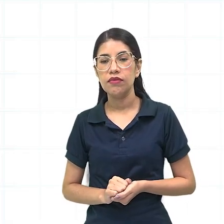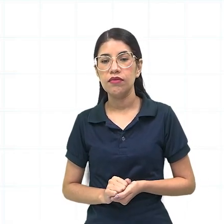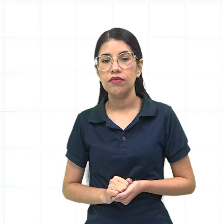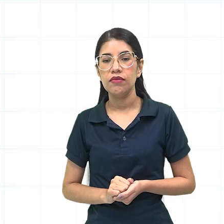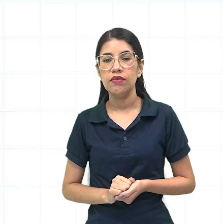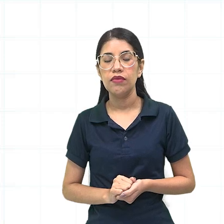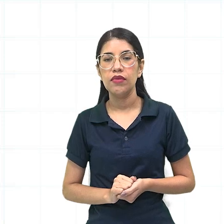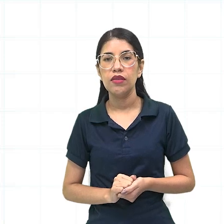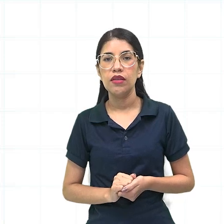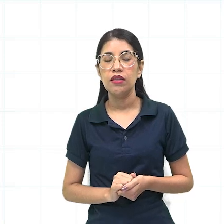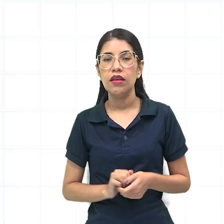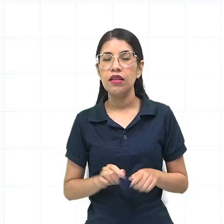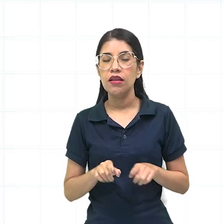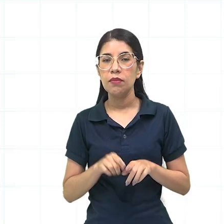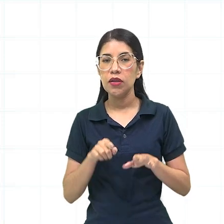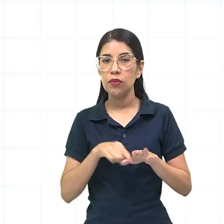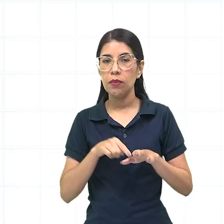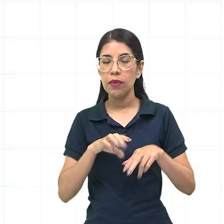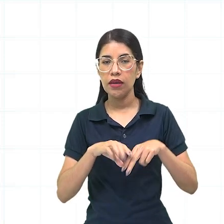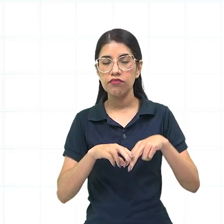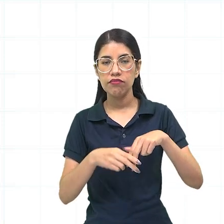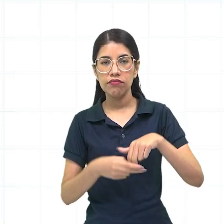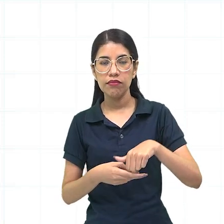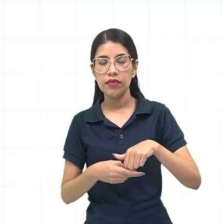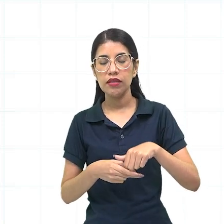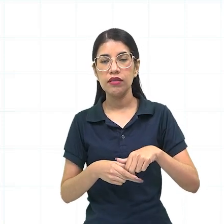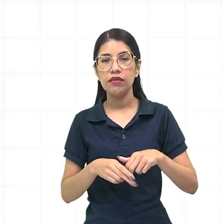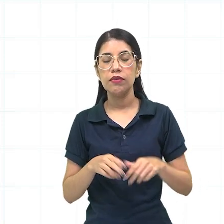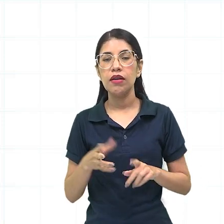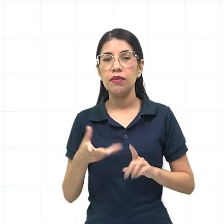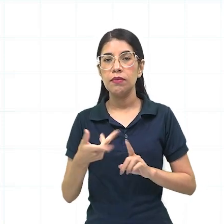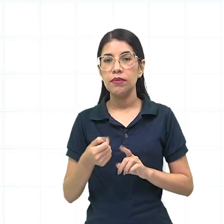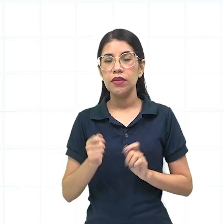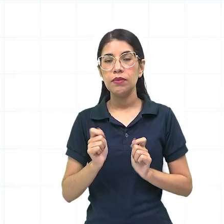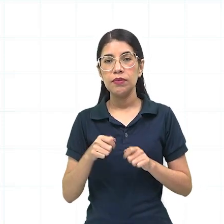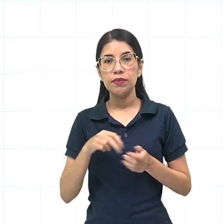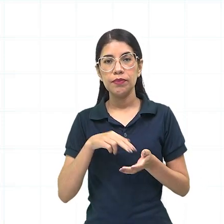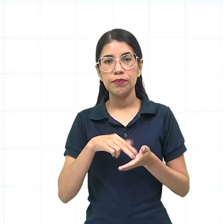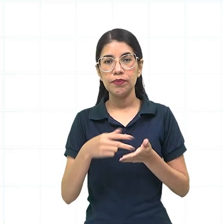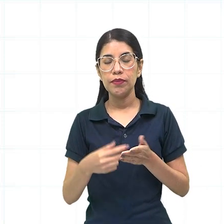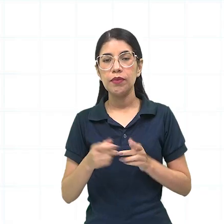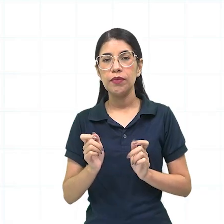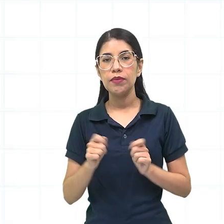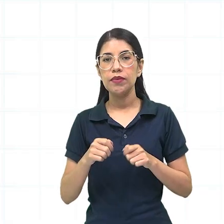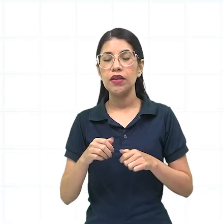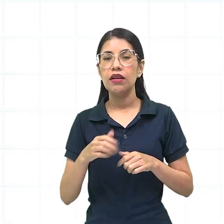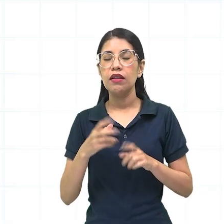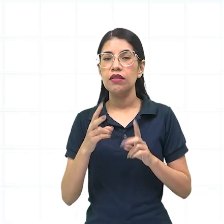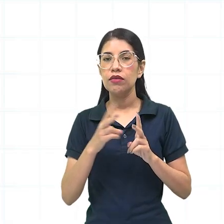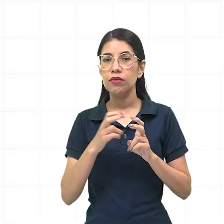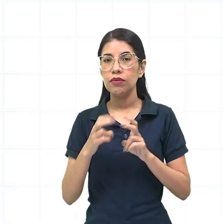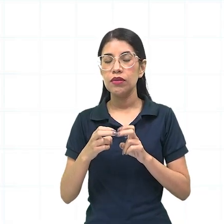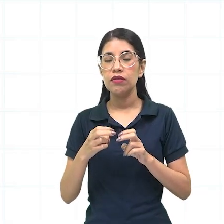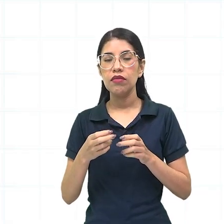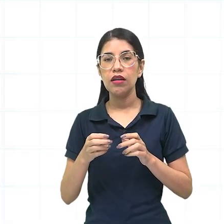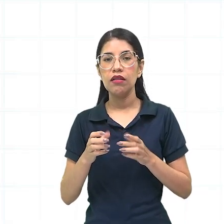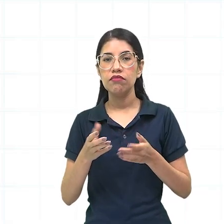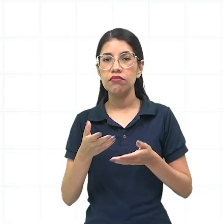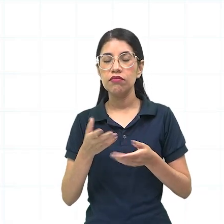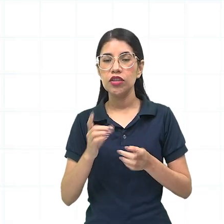derrubar o tornozelo. A liberdade de usar as pernas torna a luta mais dinâmica.